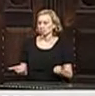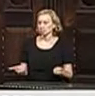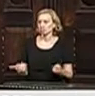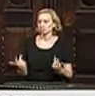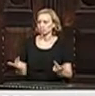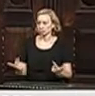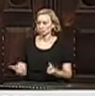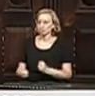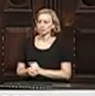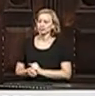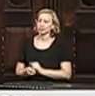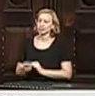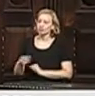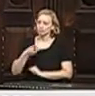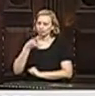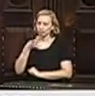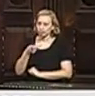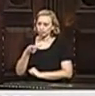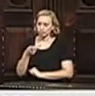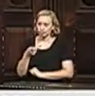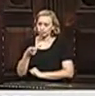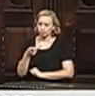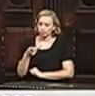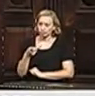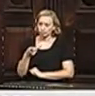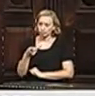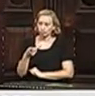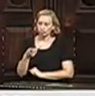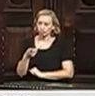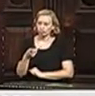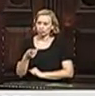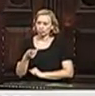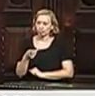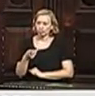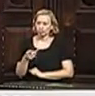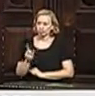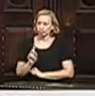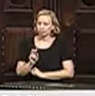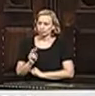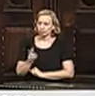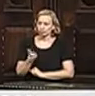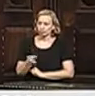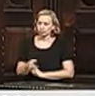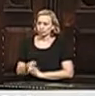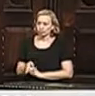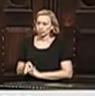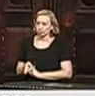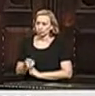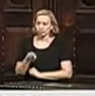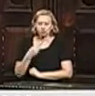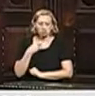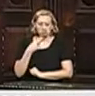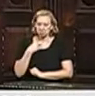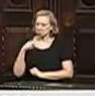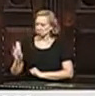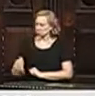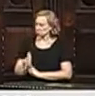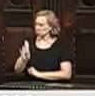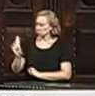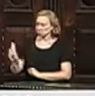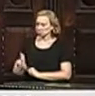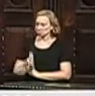Estado, que diz que o tributo não pode ser utilizado